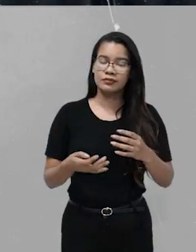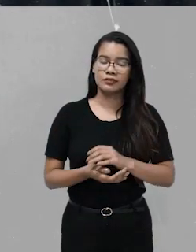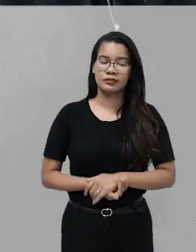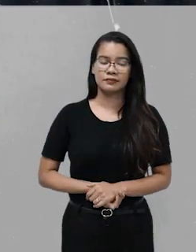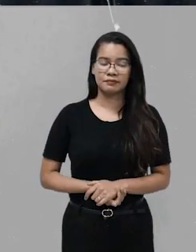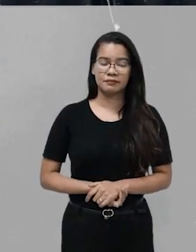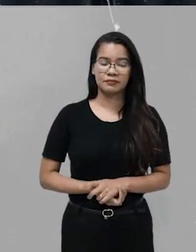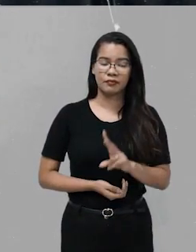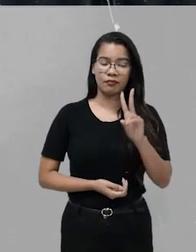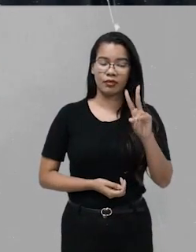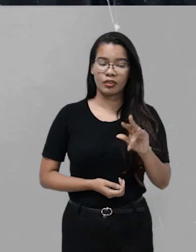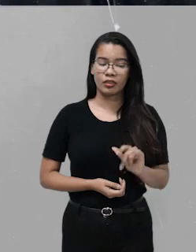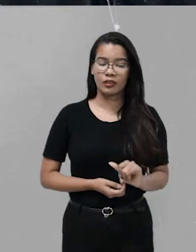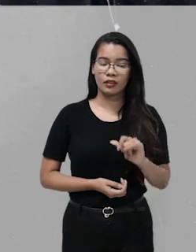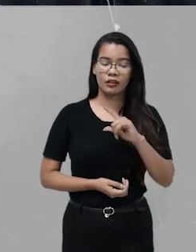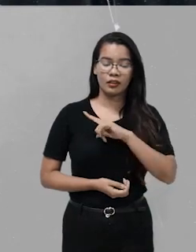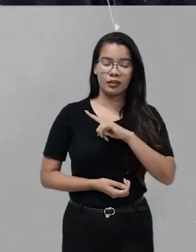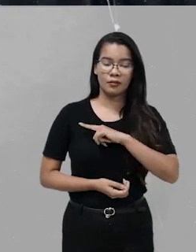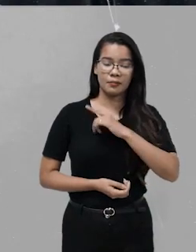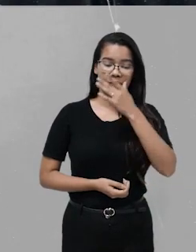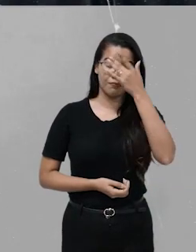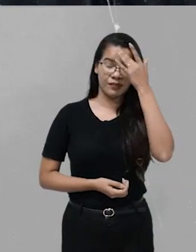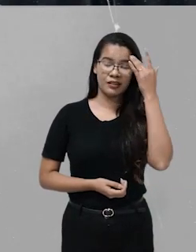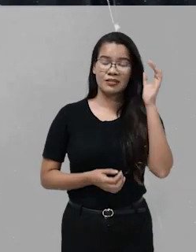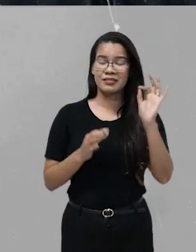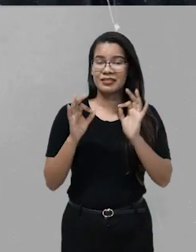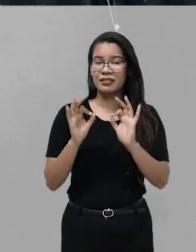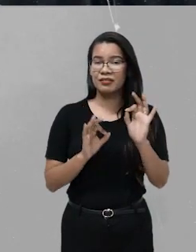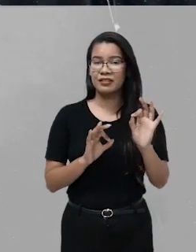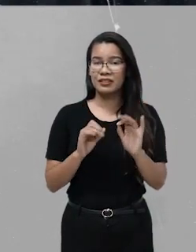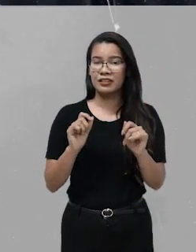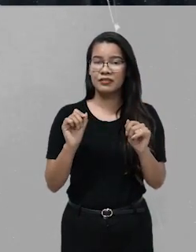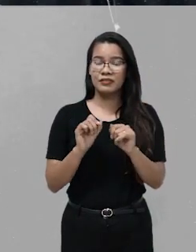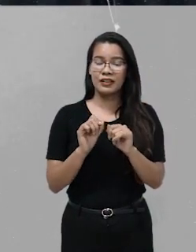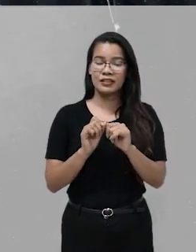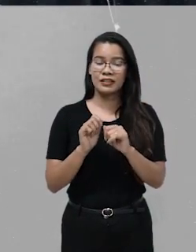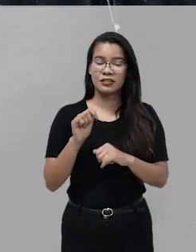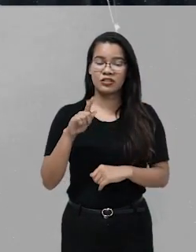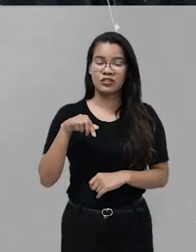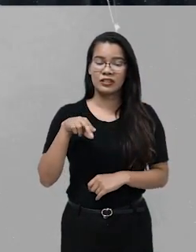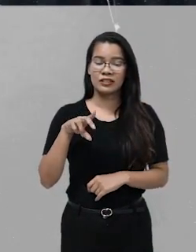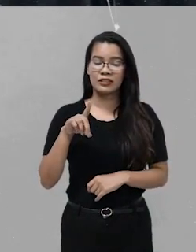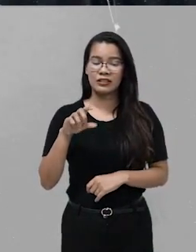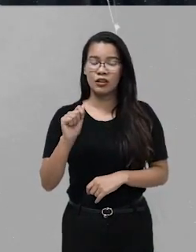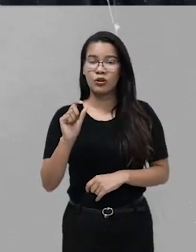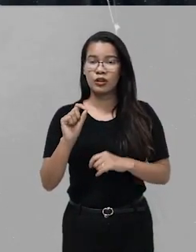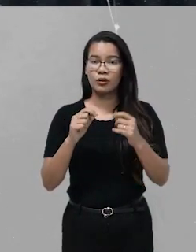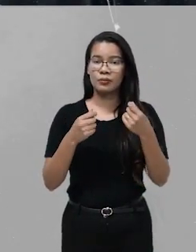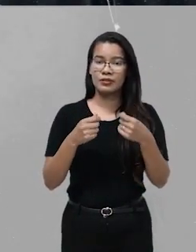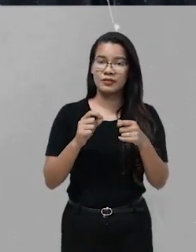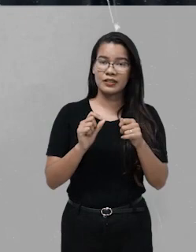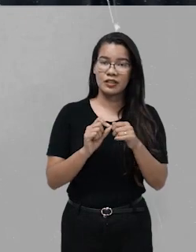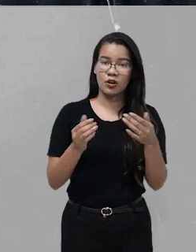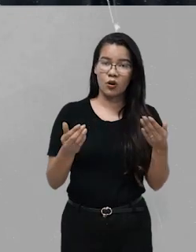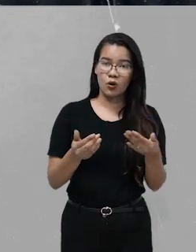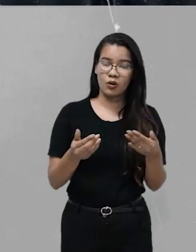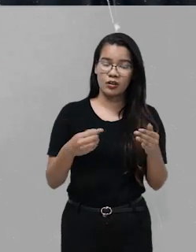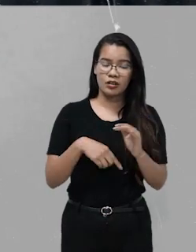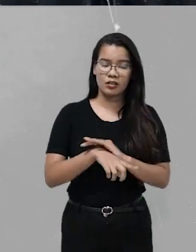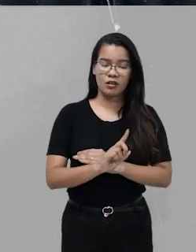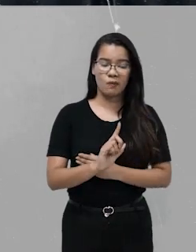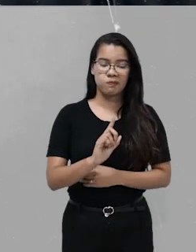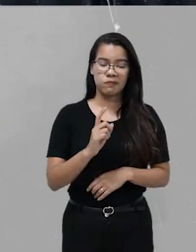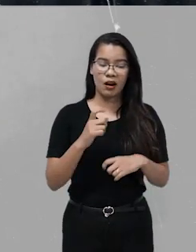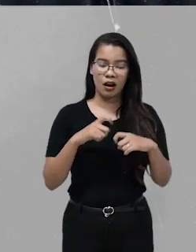Às vezes tem gente que é tão organizada que faz aquela agenda diária. O que eu preciso fazer hoje? Preciso ir ao